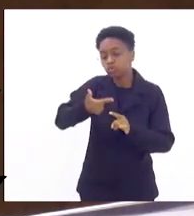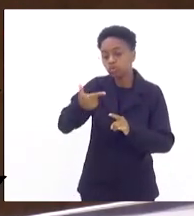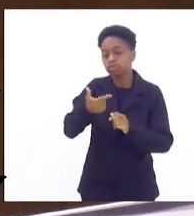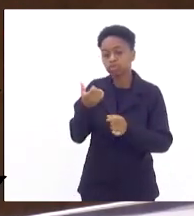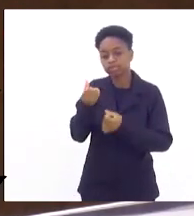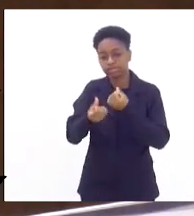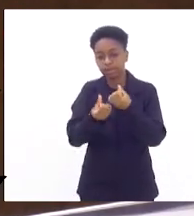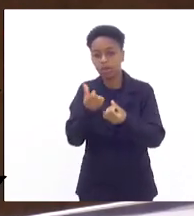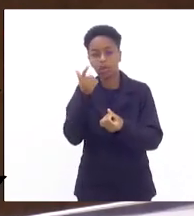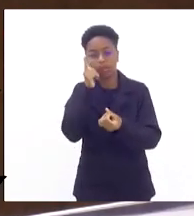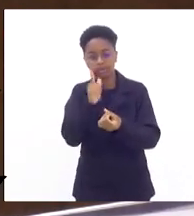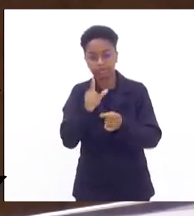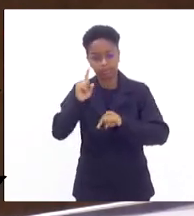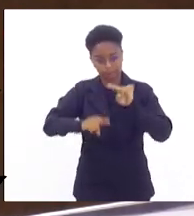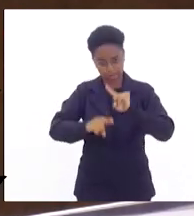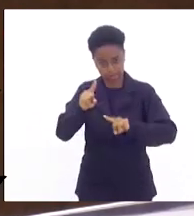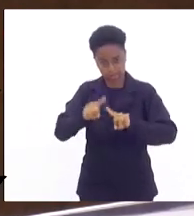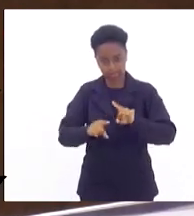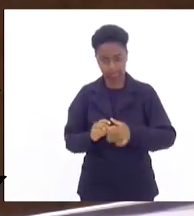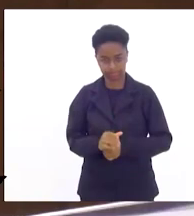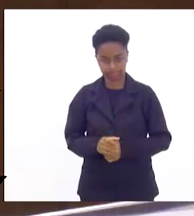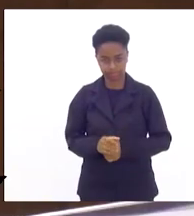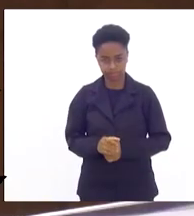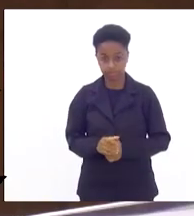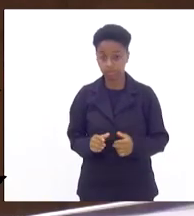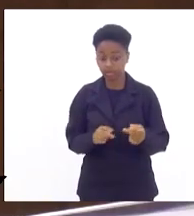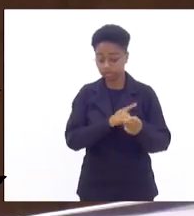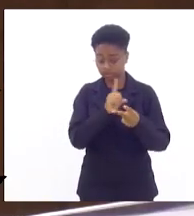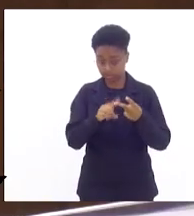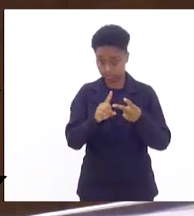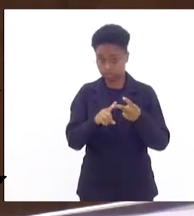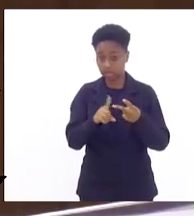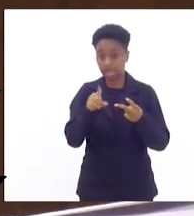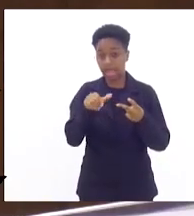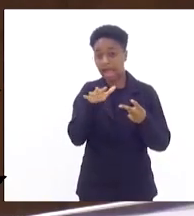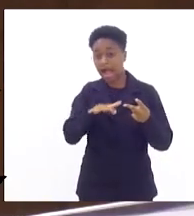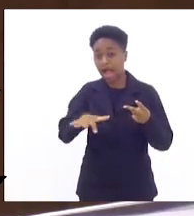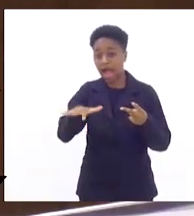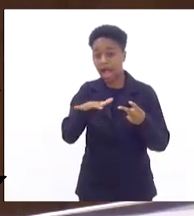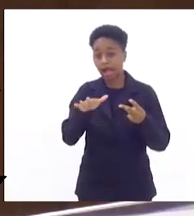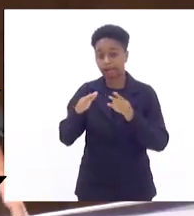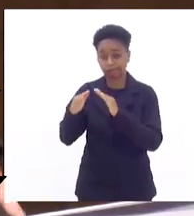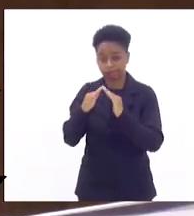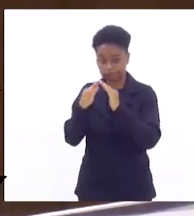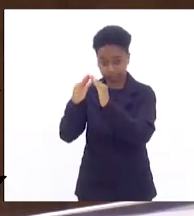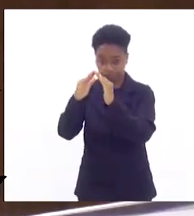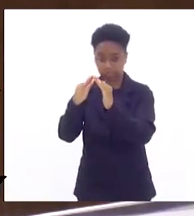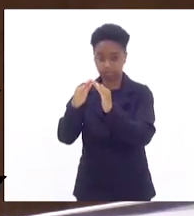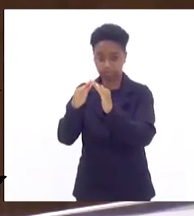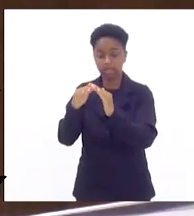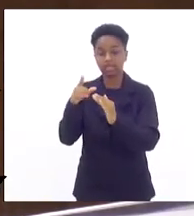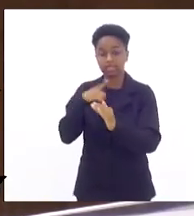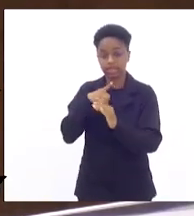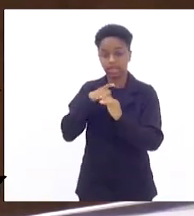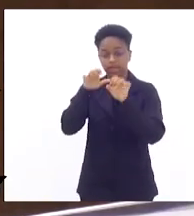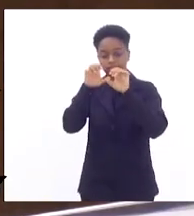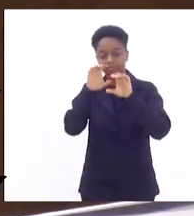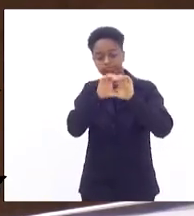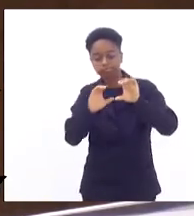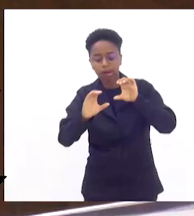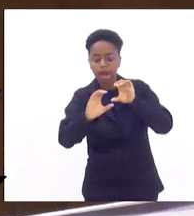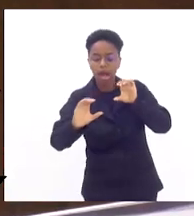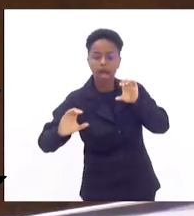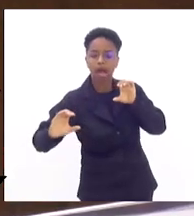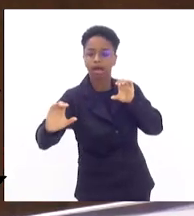das taxas, onde pega essa região. A outra rubrica, que são áreas irregulares, ela vem com a expansão de água e esgoto,